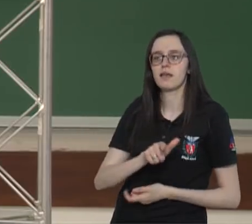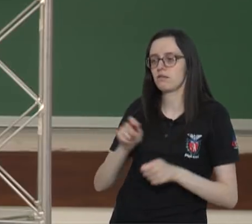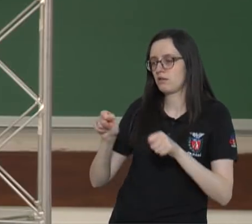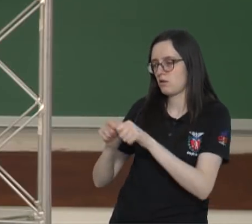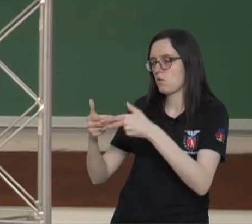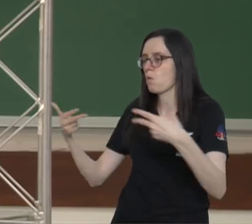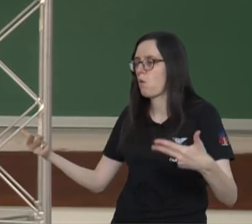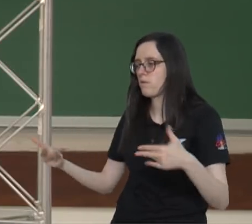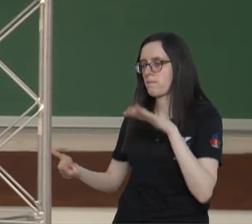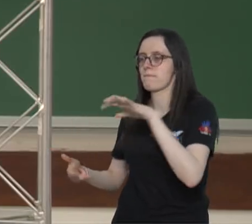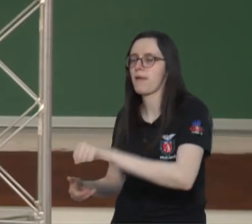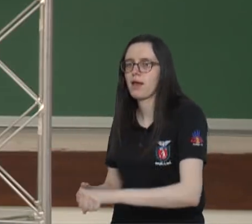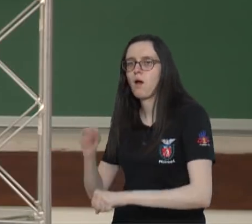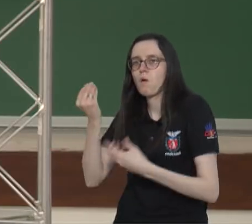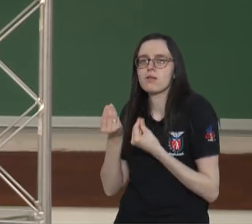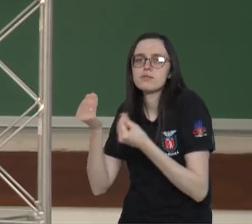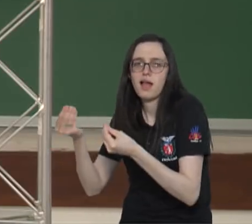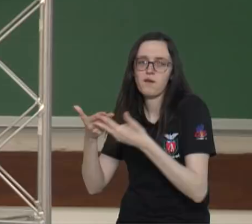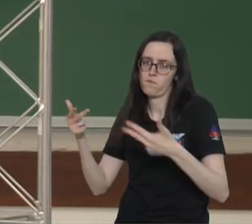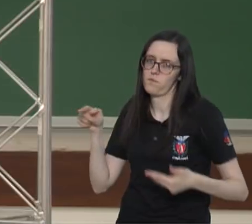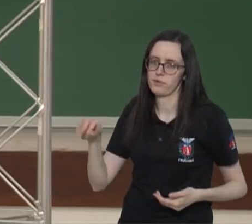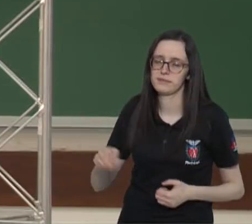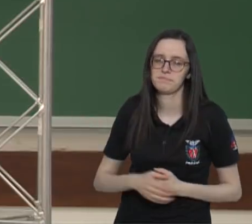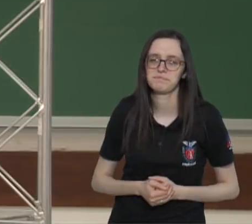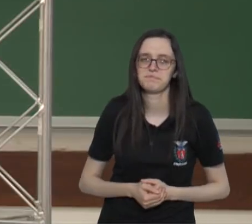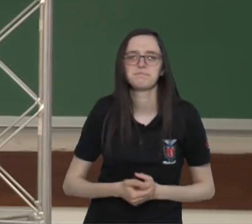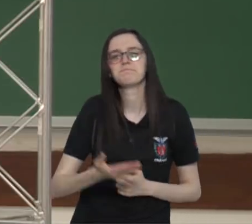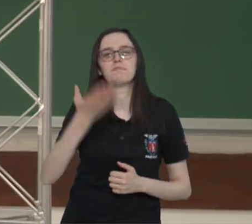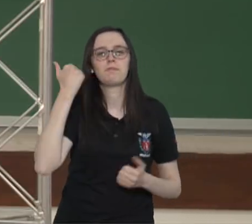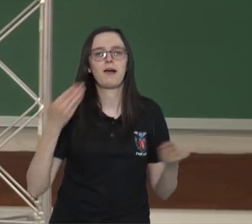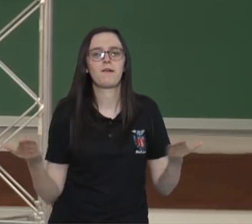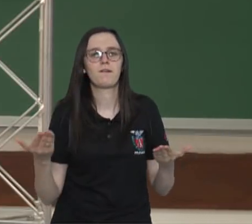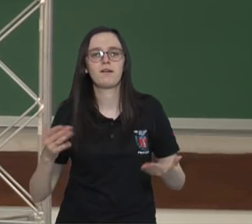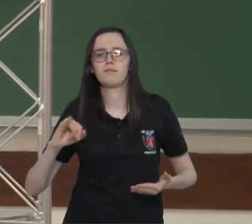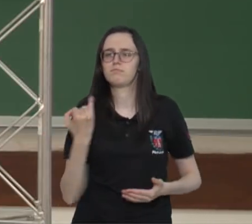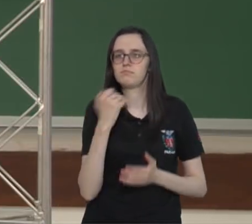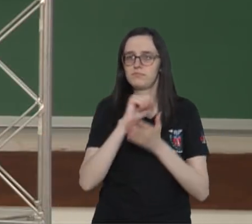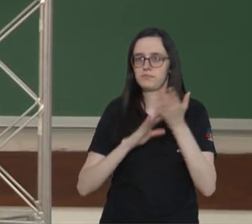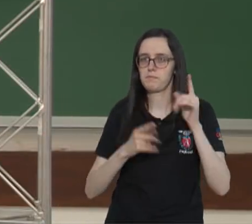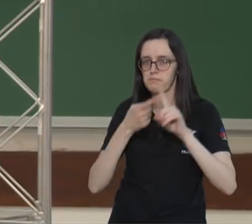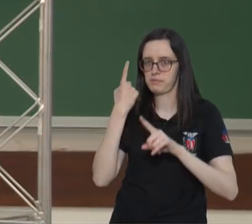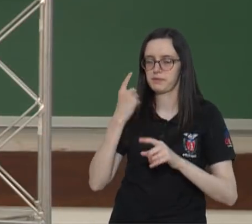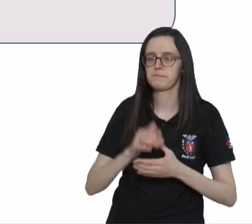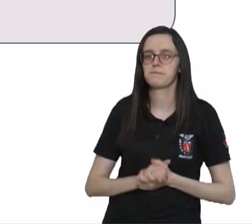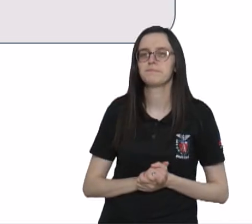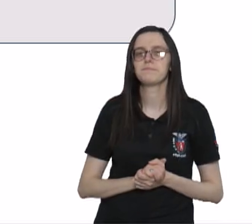conseguir ou oferecer certas coisas. Então vamos lá, vamos fazer uma primeira atividade.